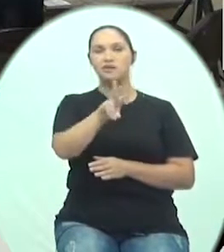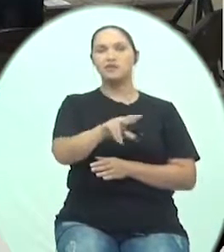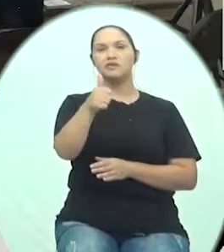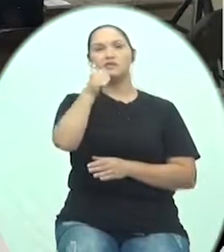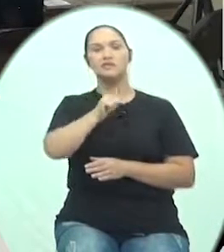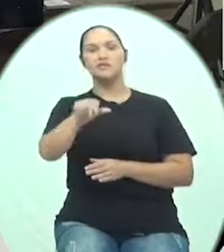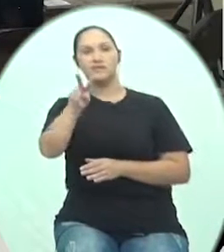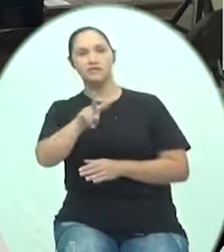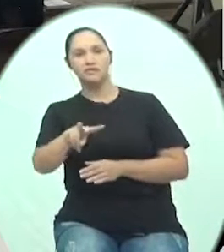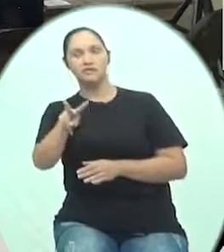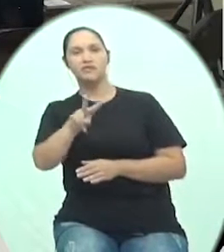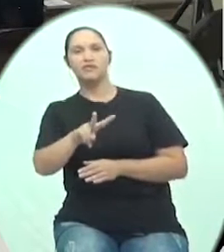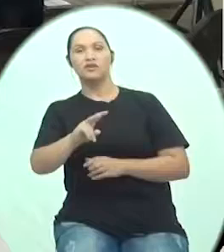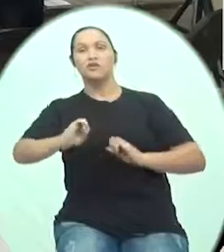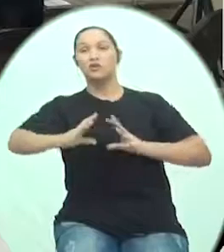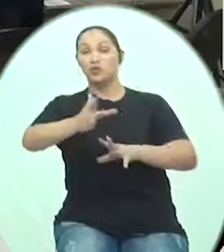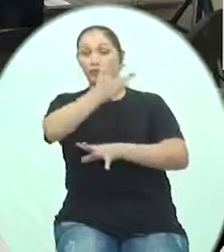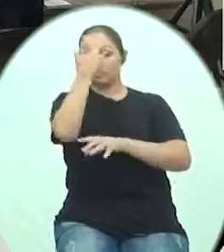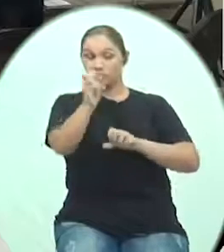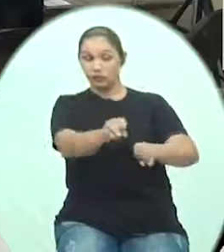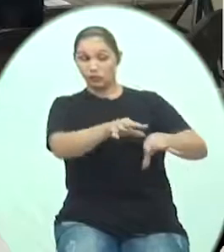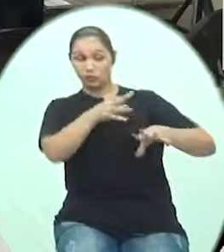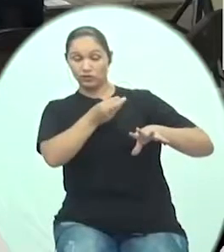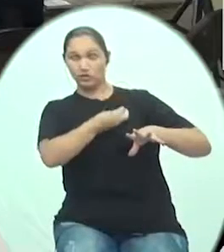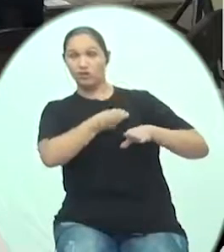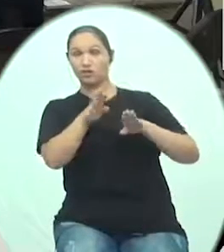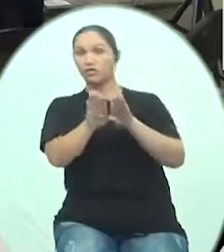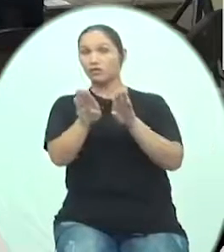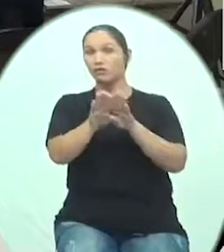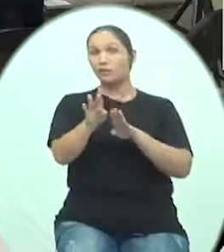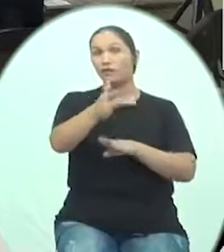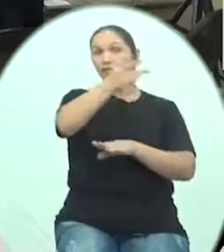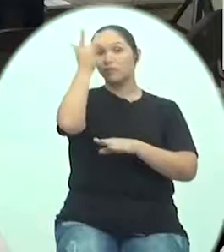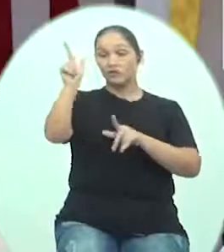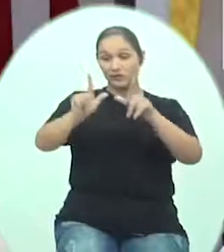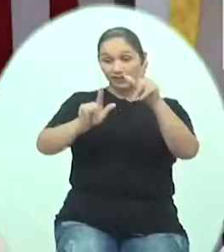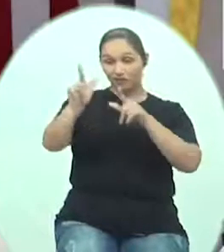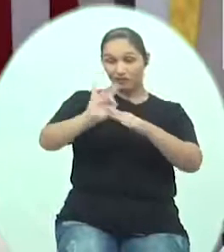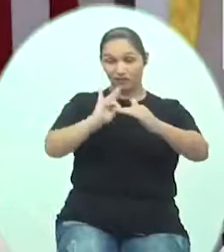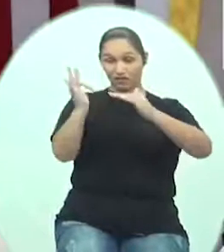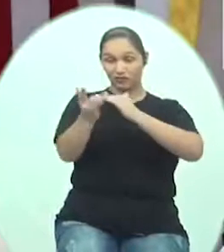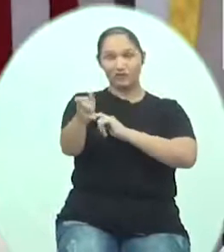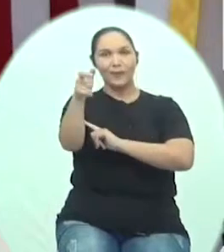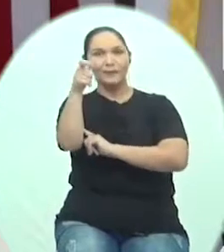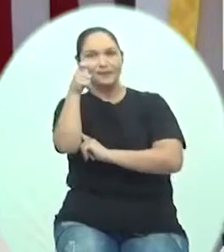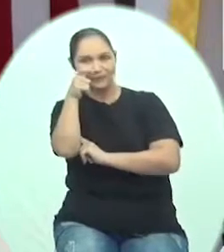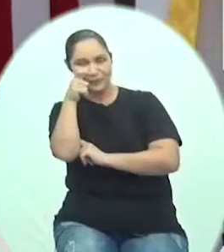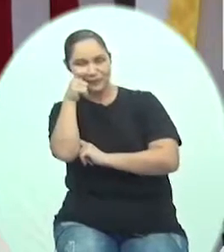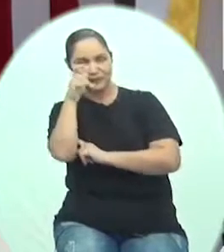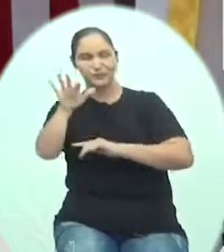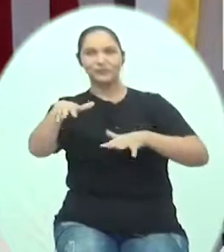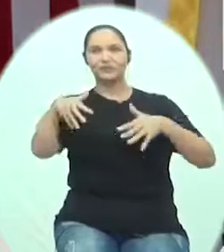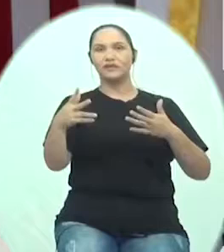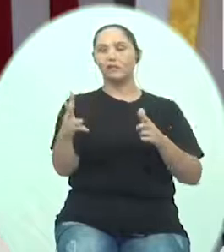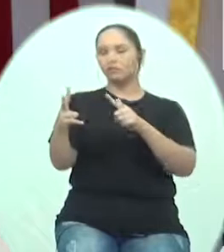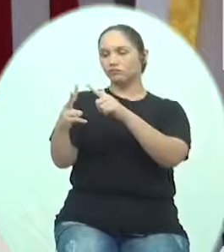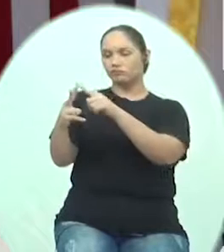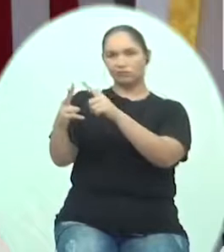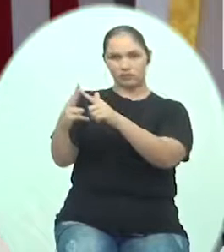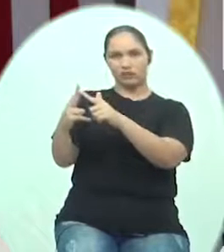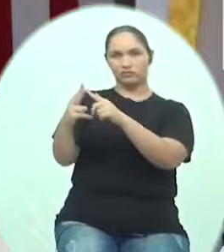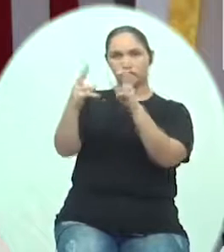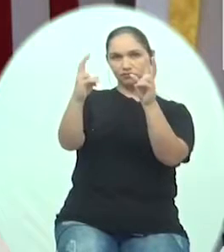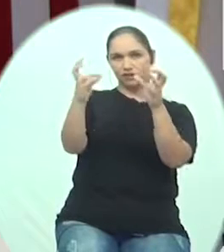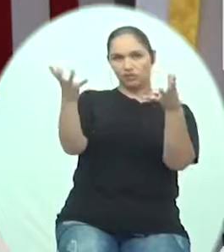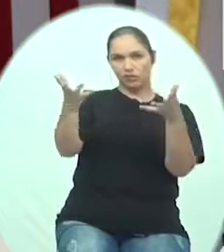que nos acompanha aqui nas Galerias pessoas que nos acompanham também pela TV cidadã pelas redes sociais eh eu tenho dois assuntos para tratar